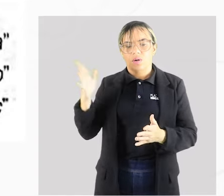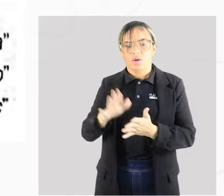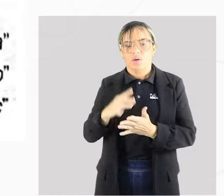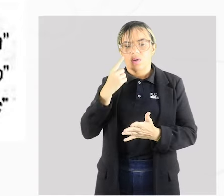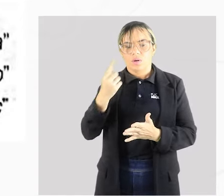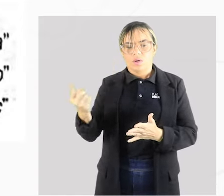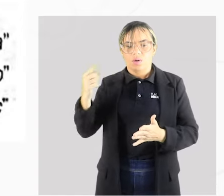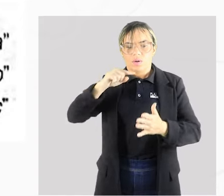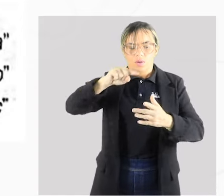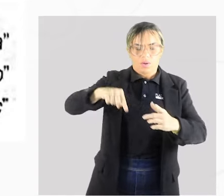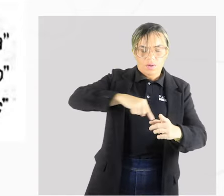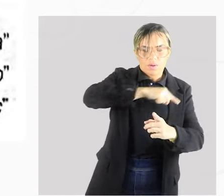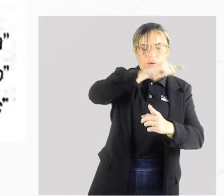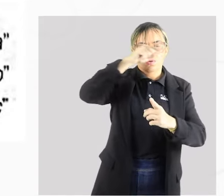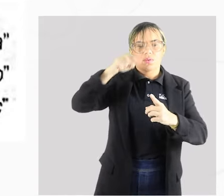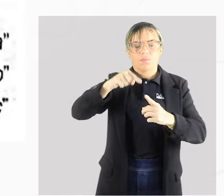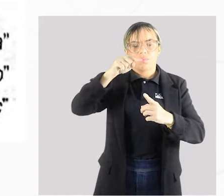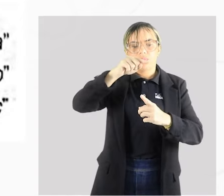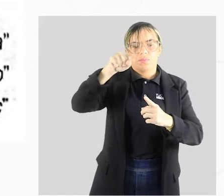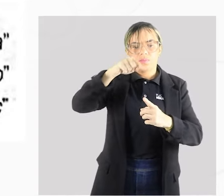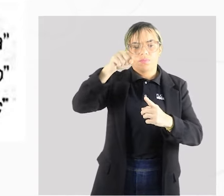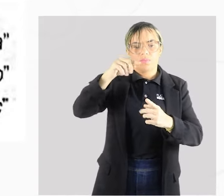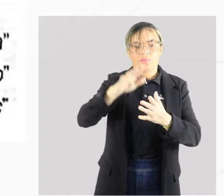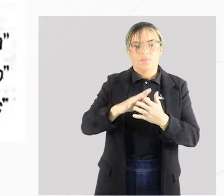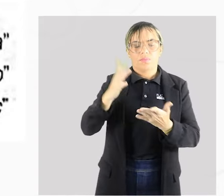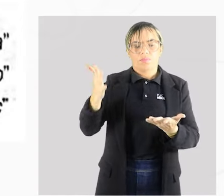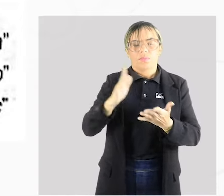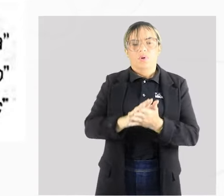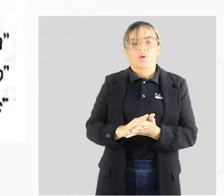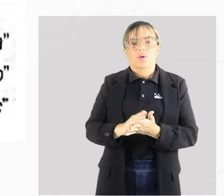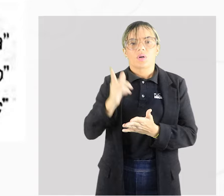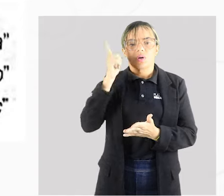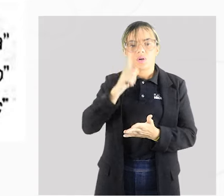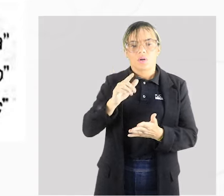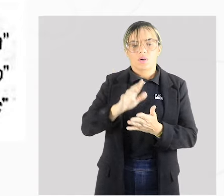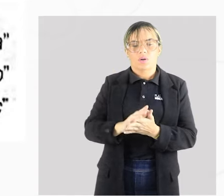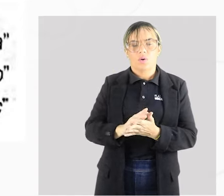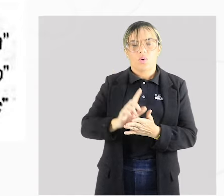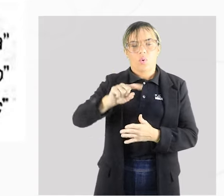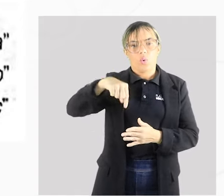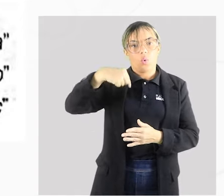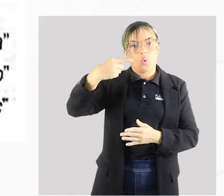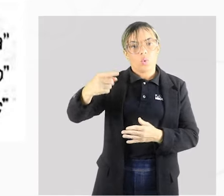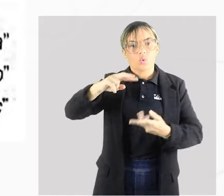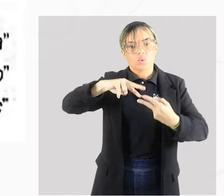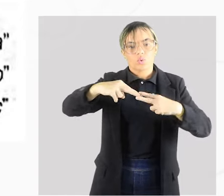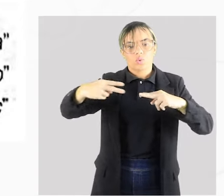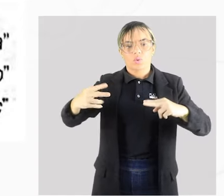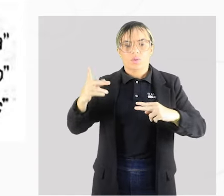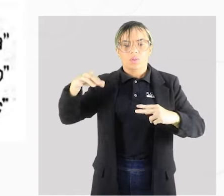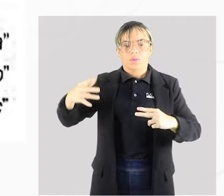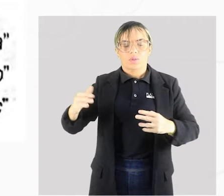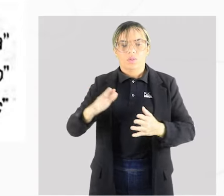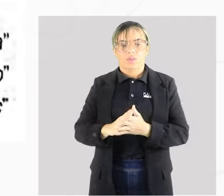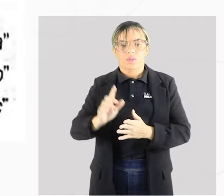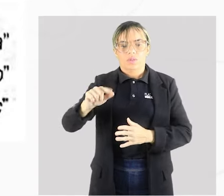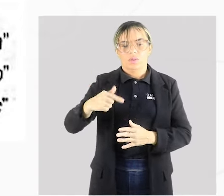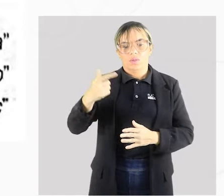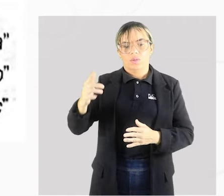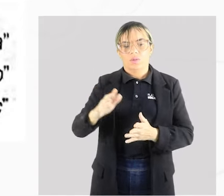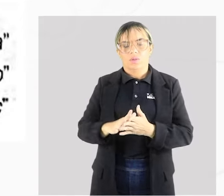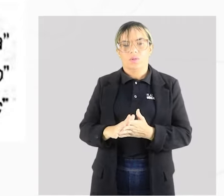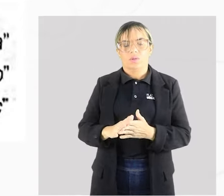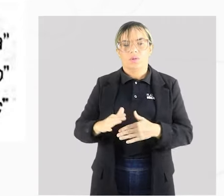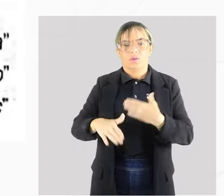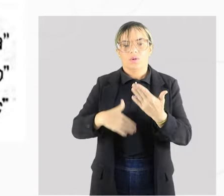para ele mesmo tá então um DNA consegue fazer outro DNA tá é isso depois a gente